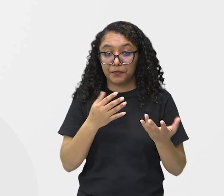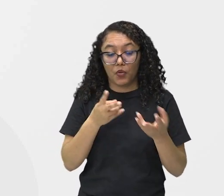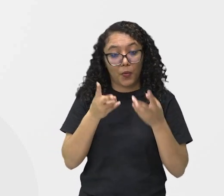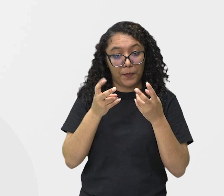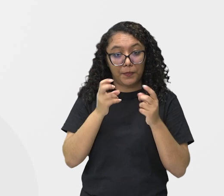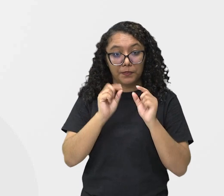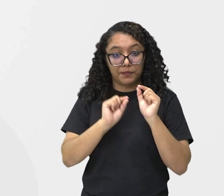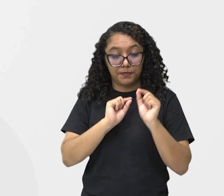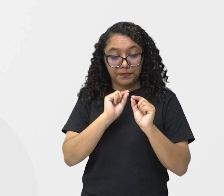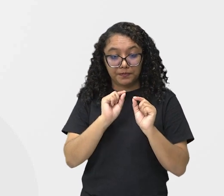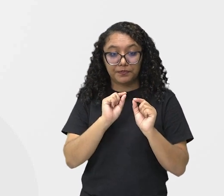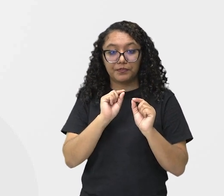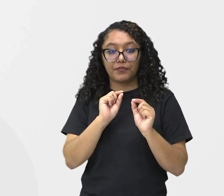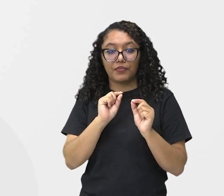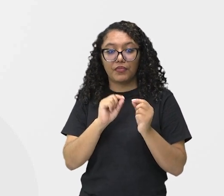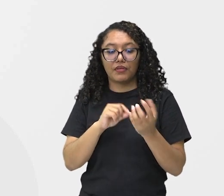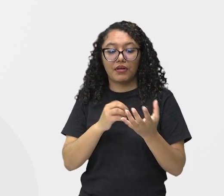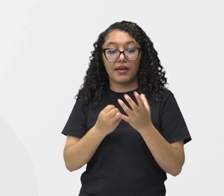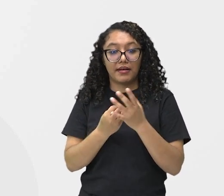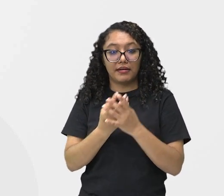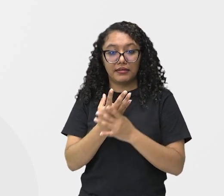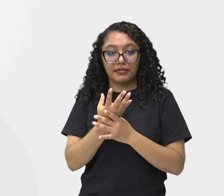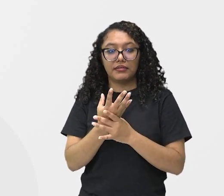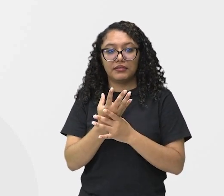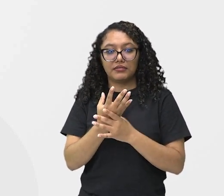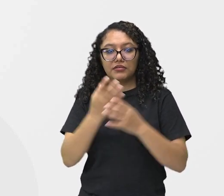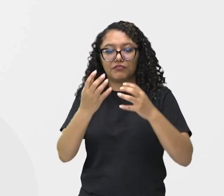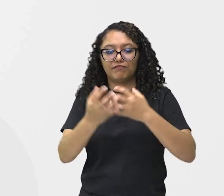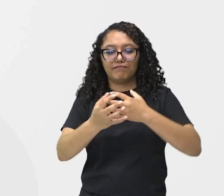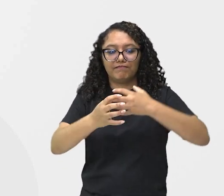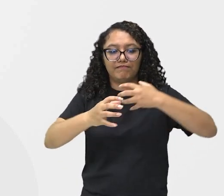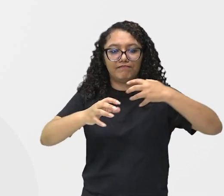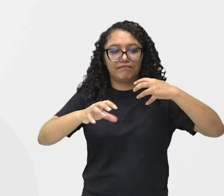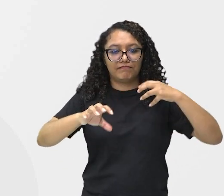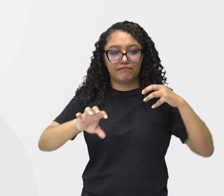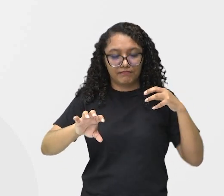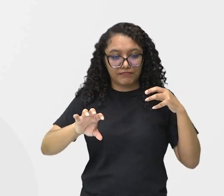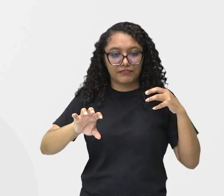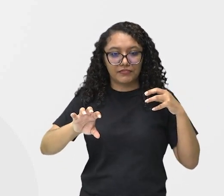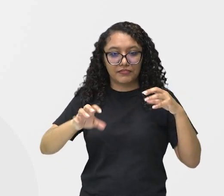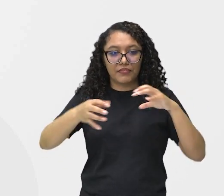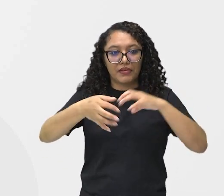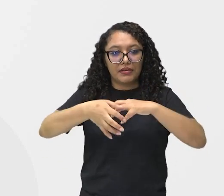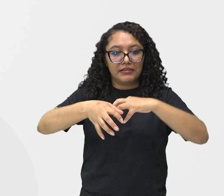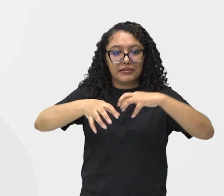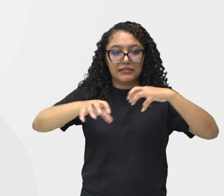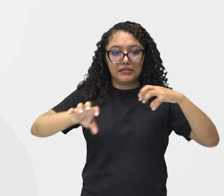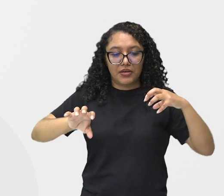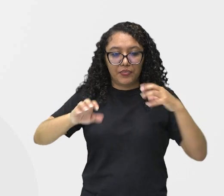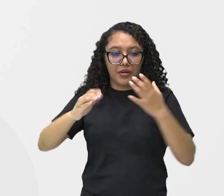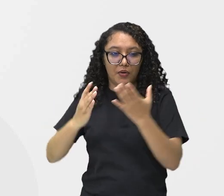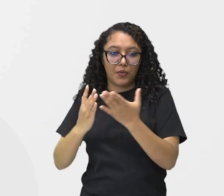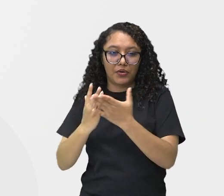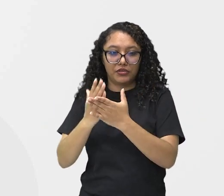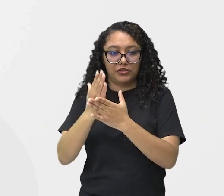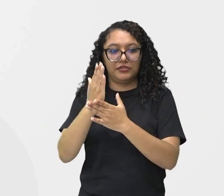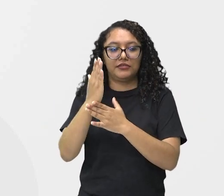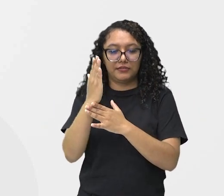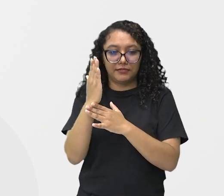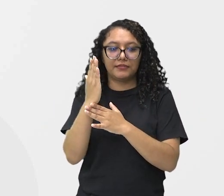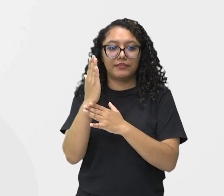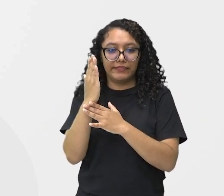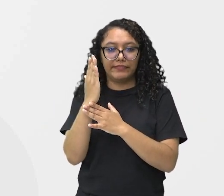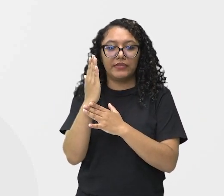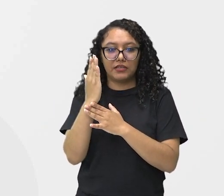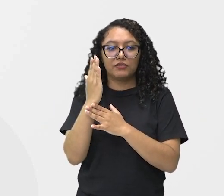comigo. A criação se soltou da sua causa, ela extrapolou o